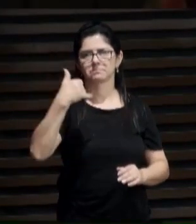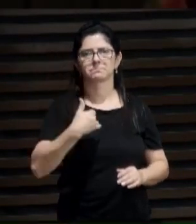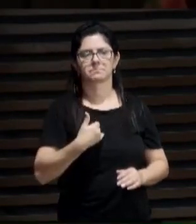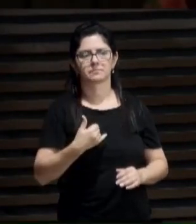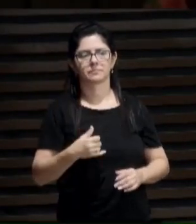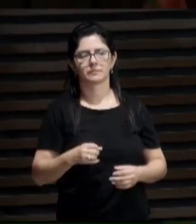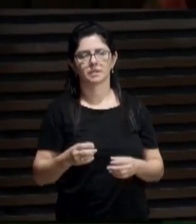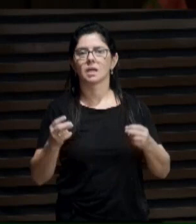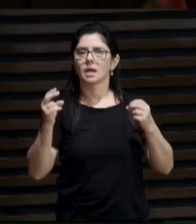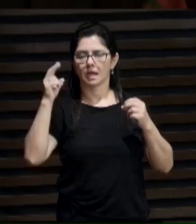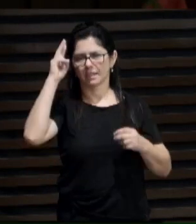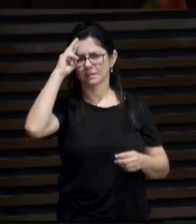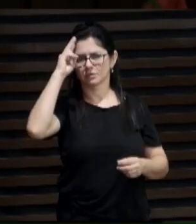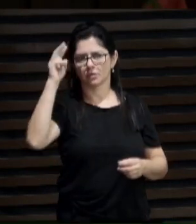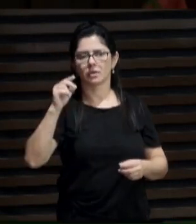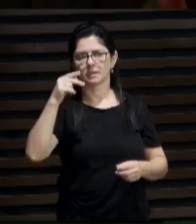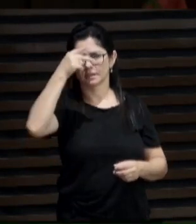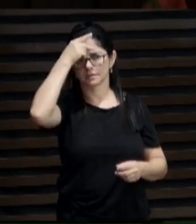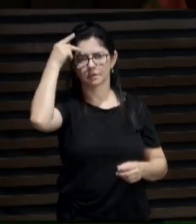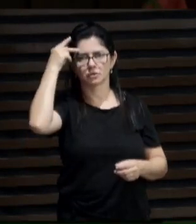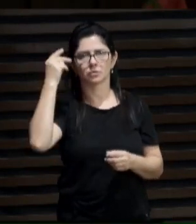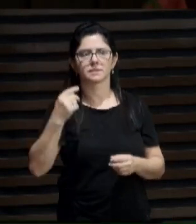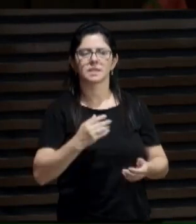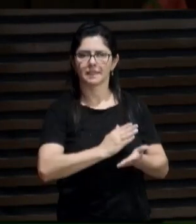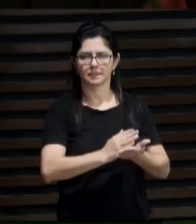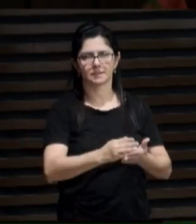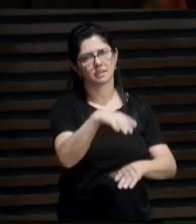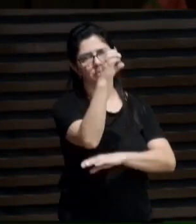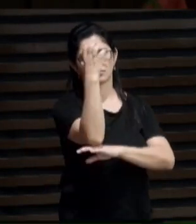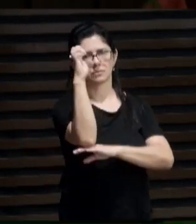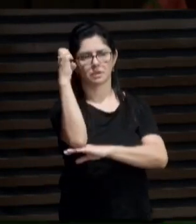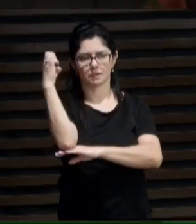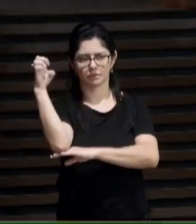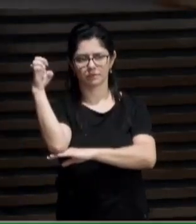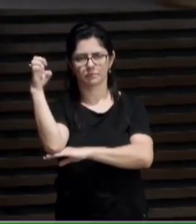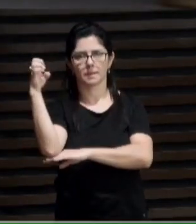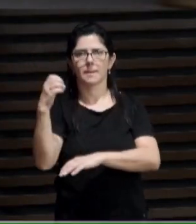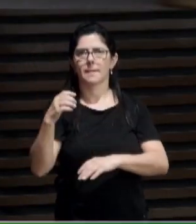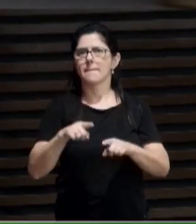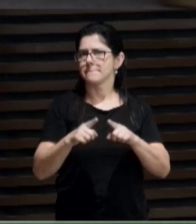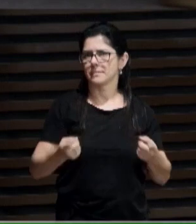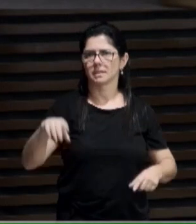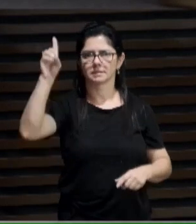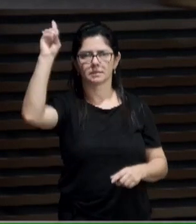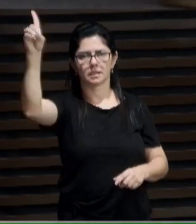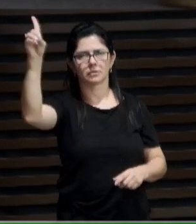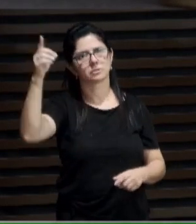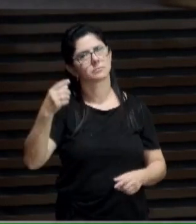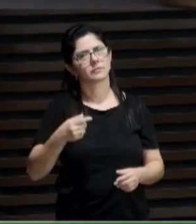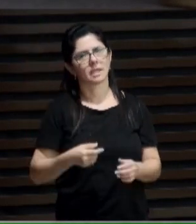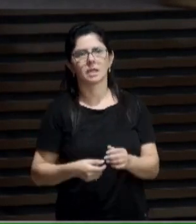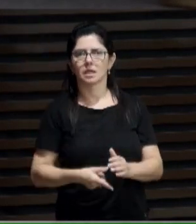humanidade começa no Jardim do Éden, mas Deus, é antes de todo o universo